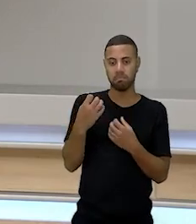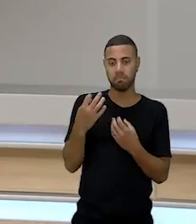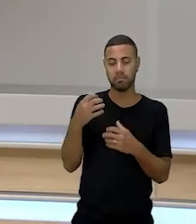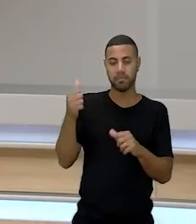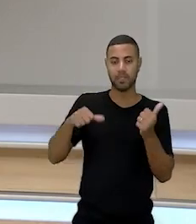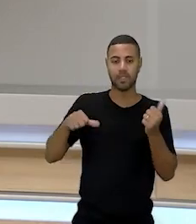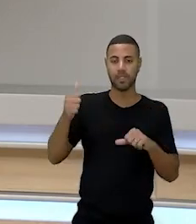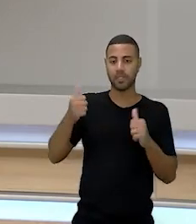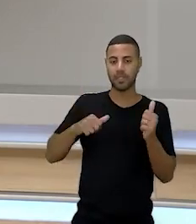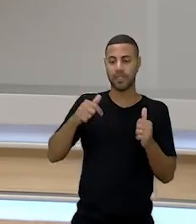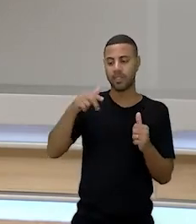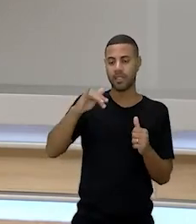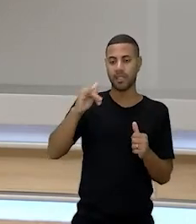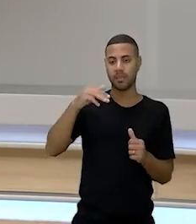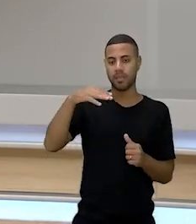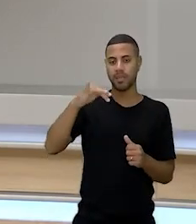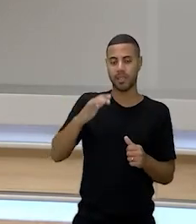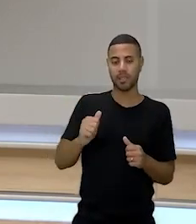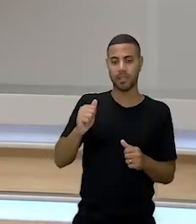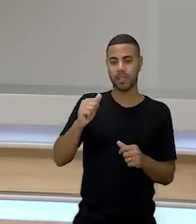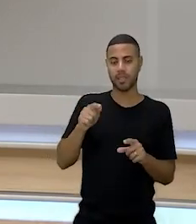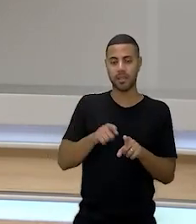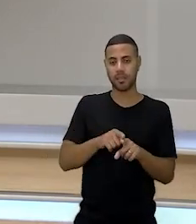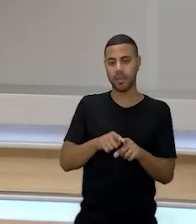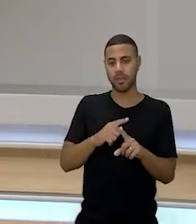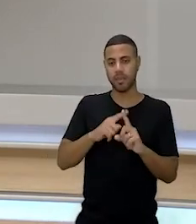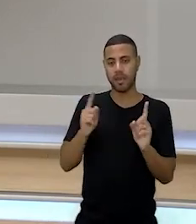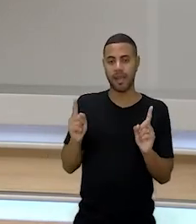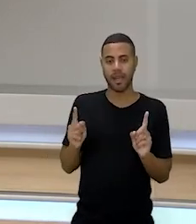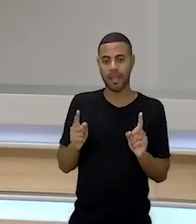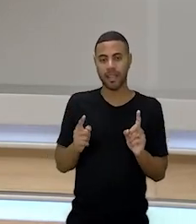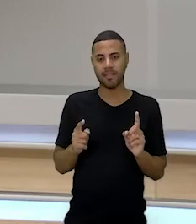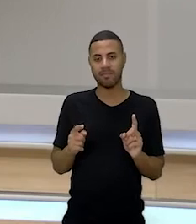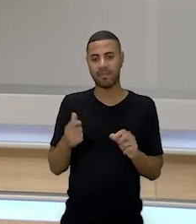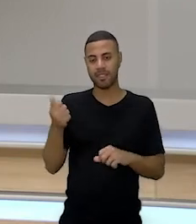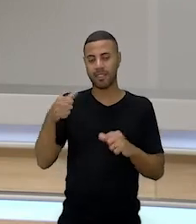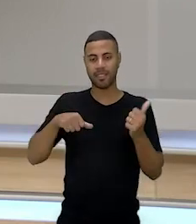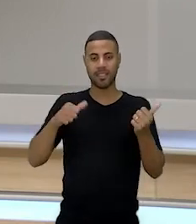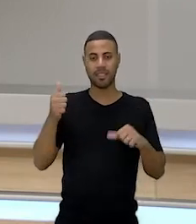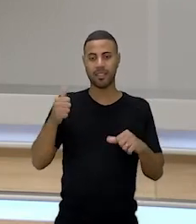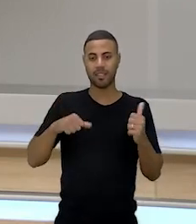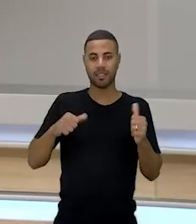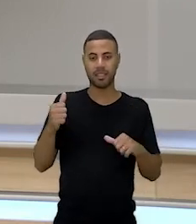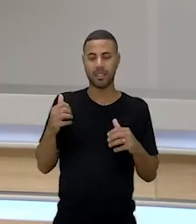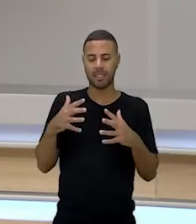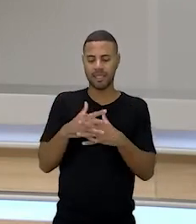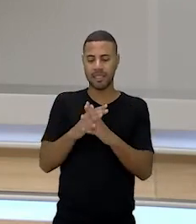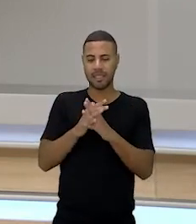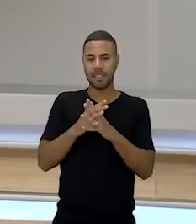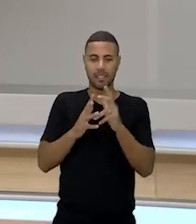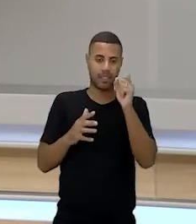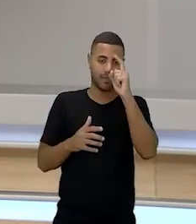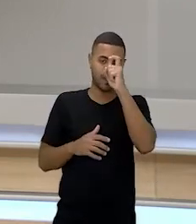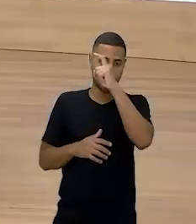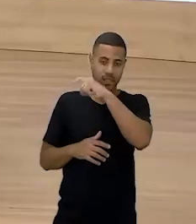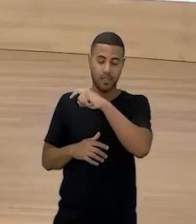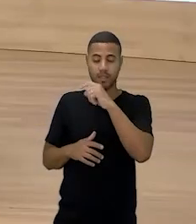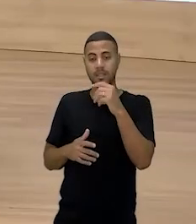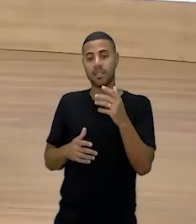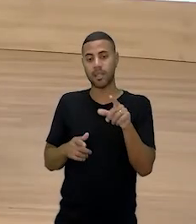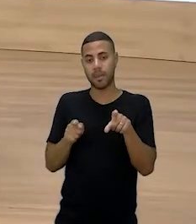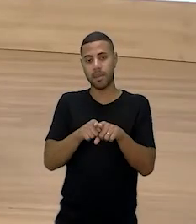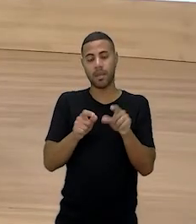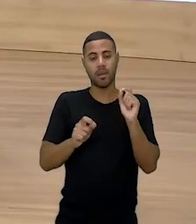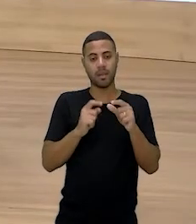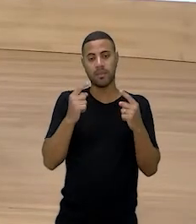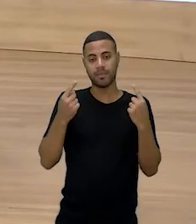química, mas realmente nunca foi algo assim. Eu sempre achei a química algo muito complexo, né? E acho que o grande desafio do professor de